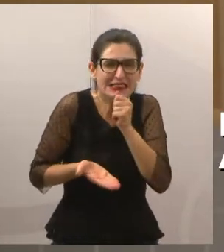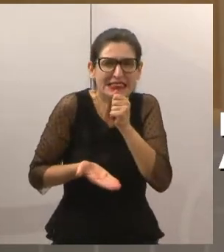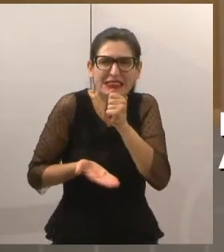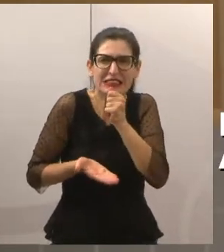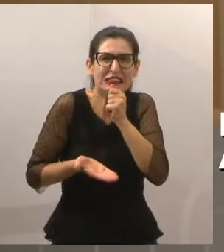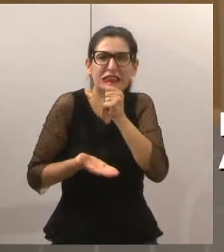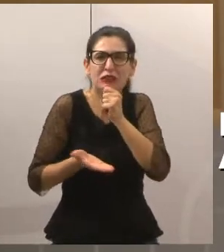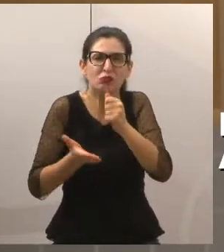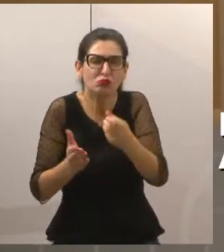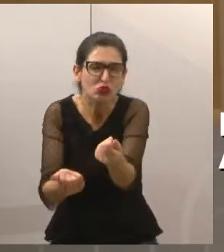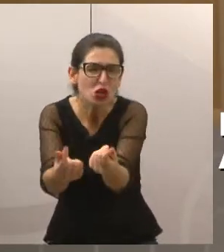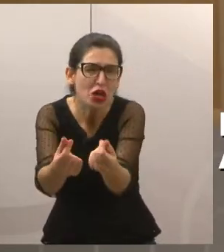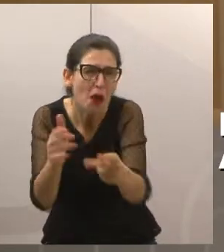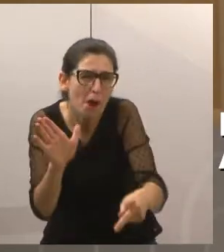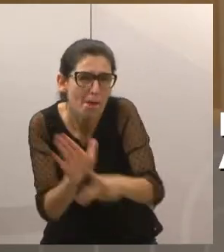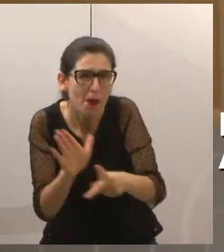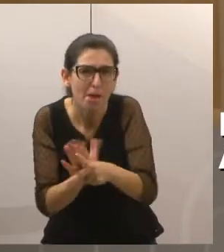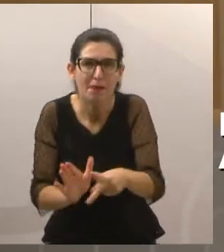tesouro